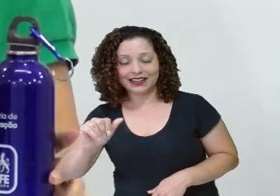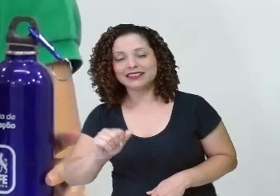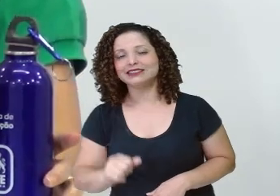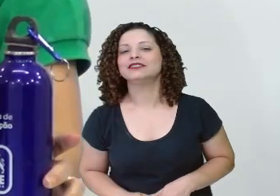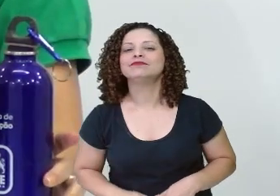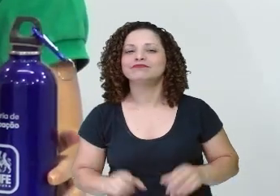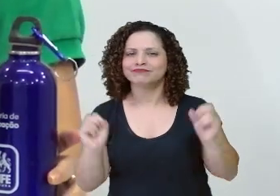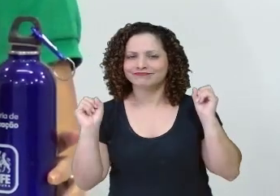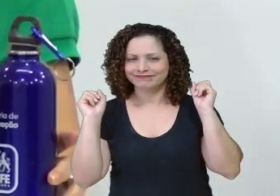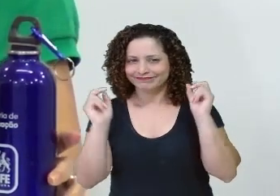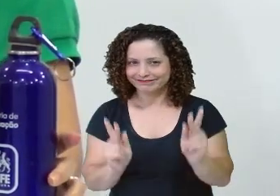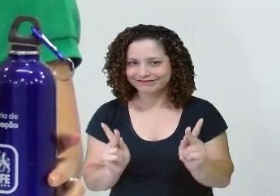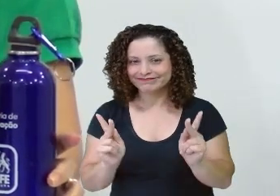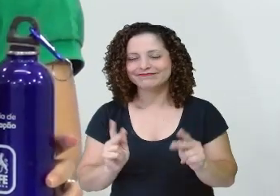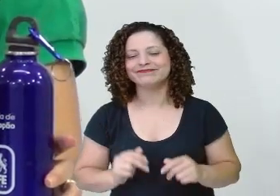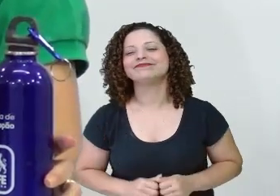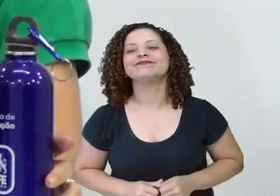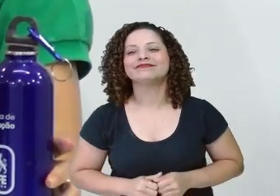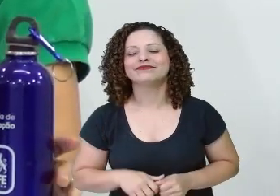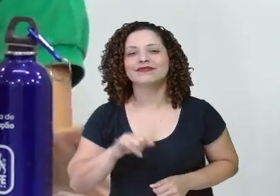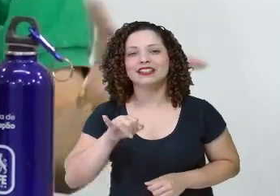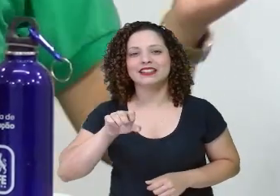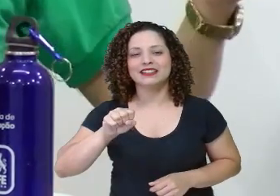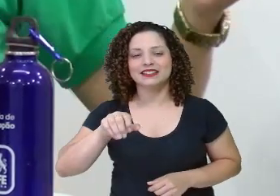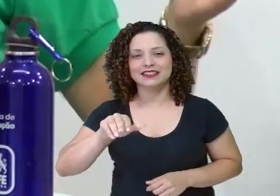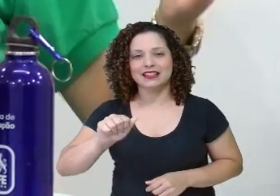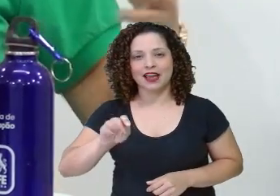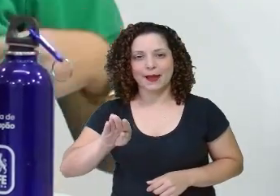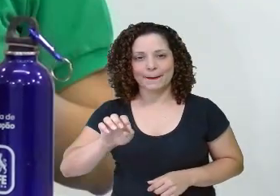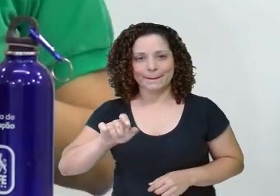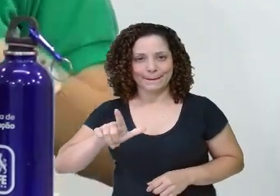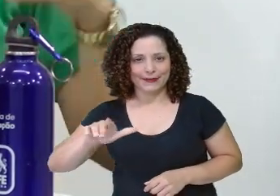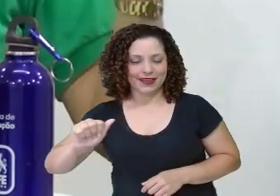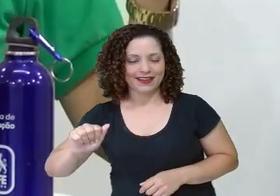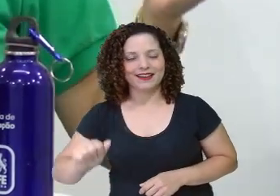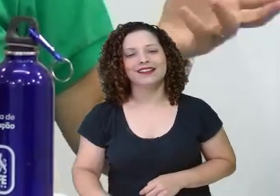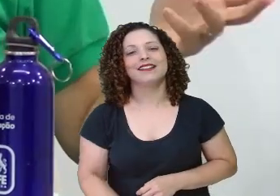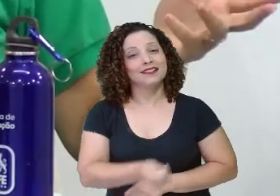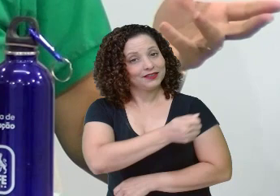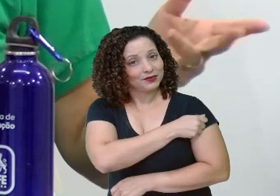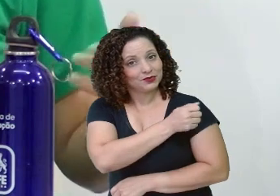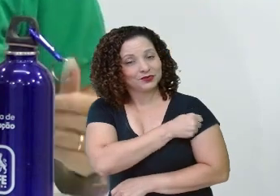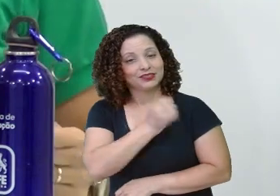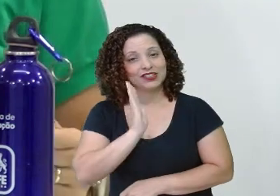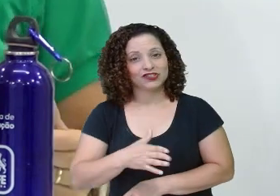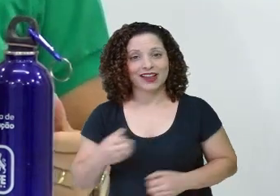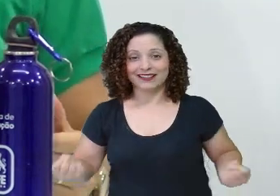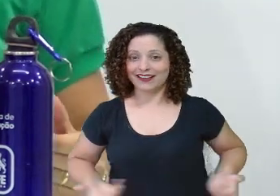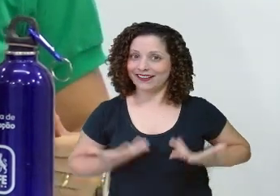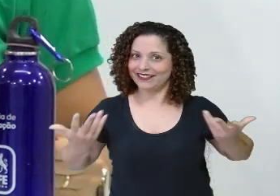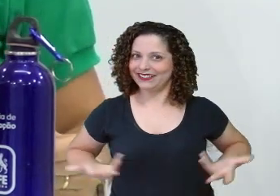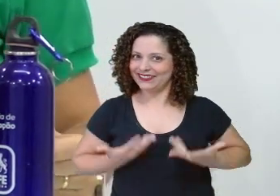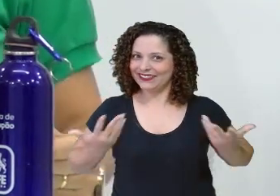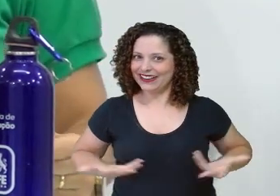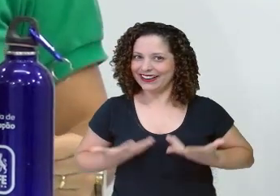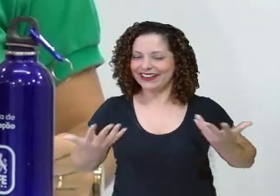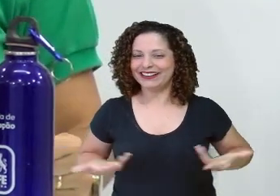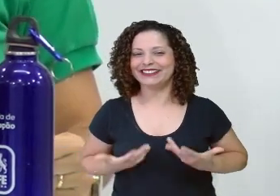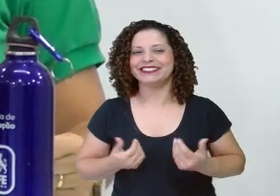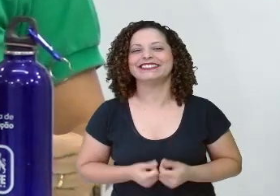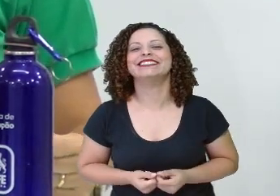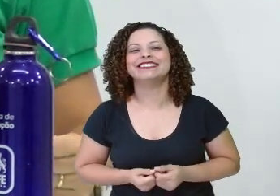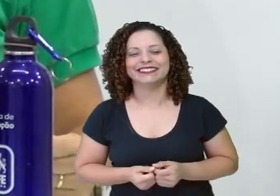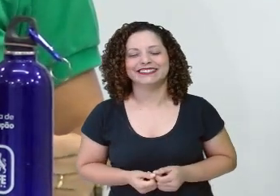tranquilo. Inclusive, ó, Isabela já tá por aqui toda animada. Tia Sandra, super sua fã, viu,